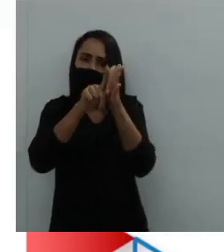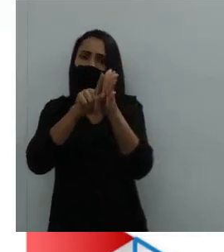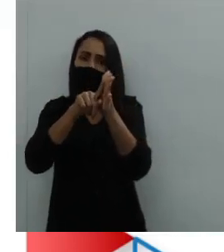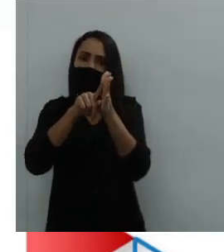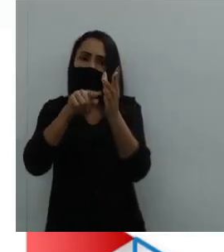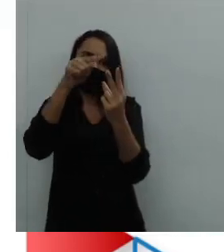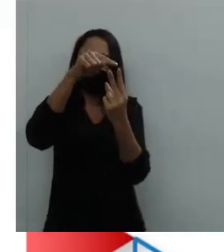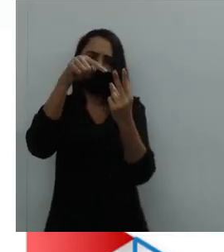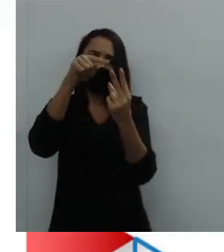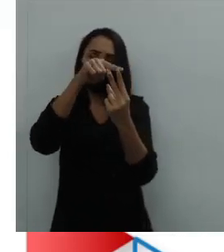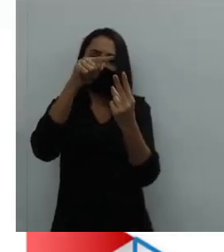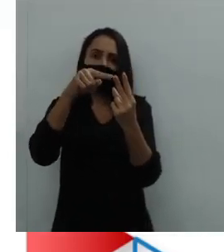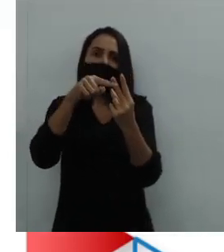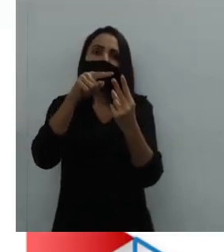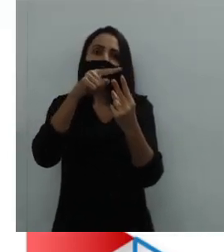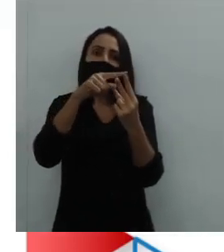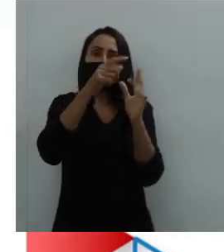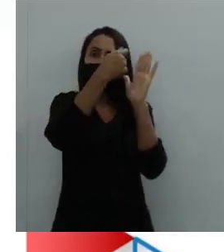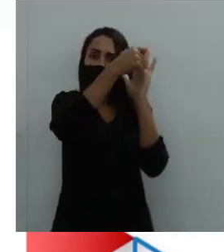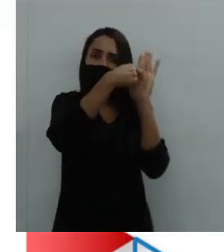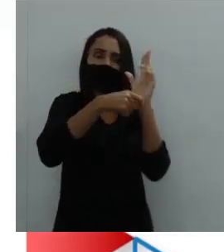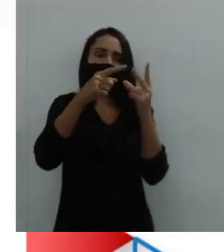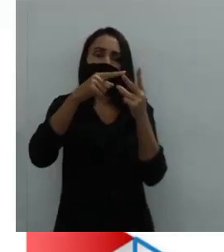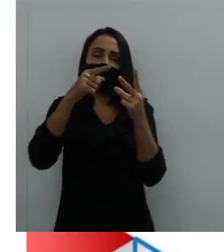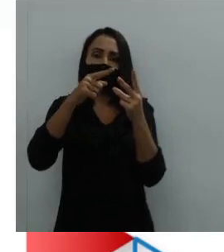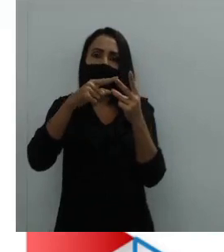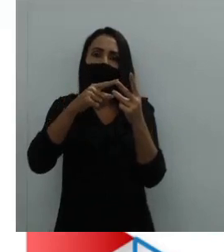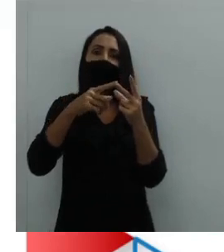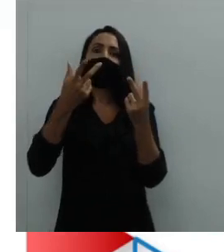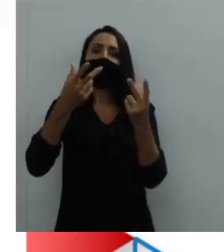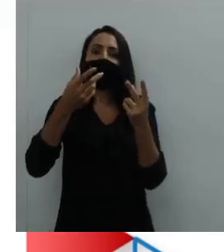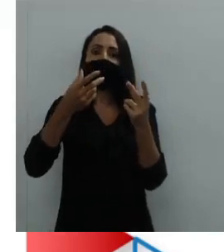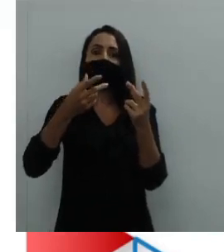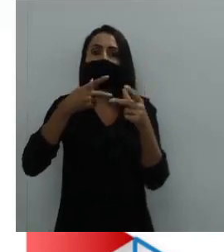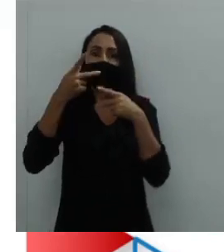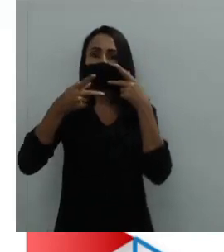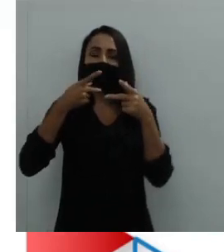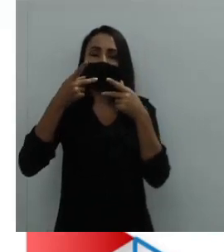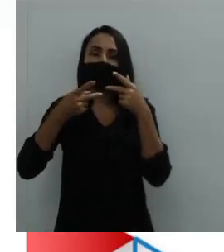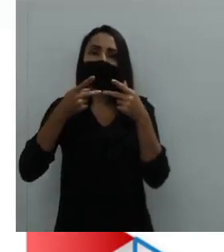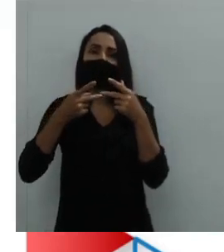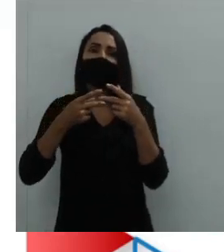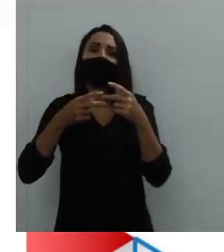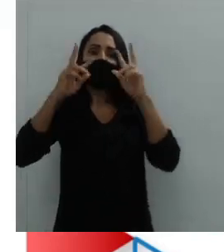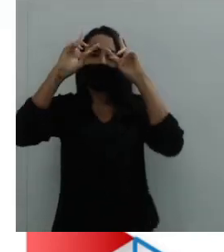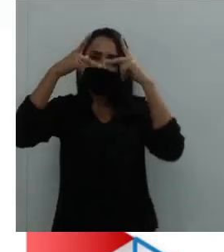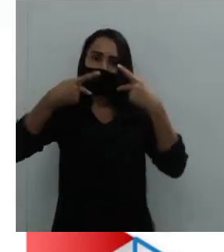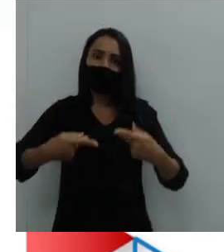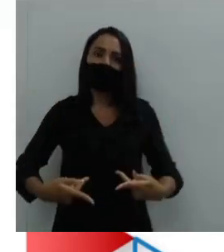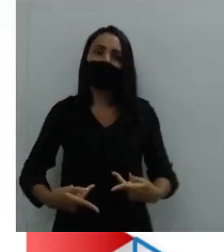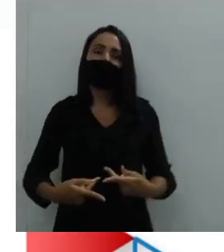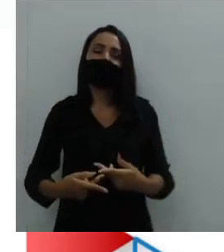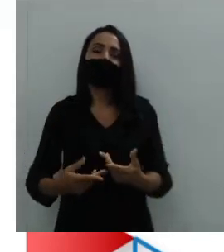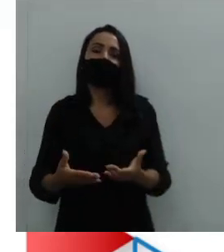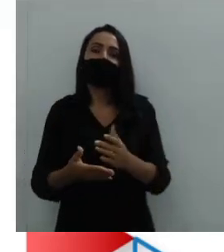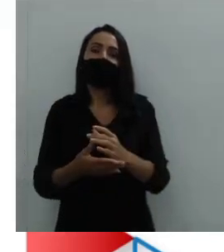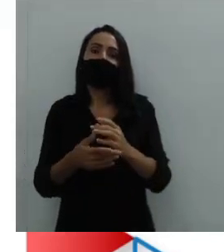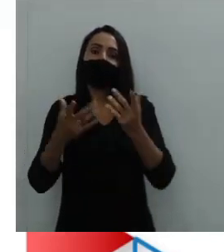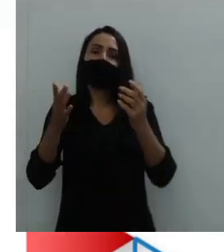orais escritos que estão a serviço do imaginário humano e que se valem para serem produzidos